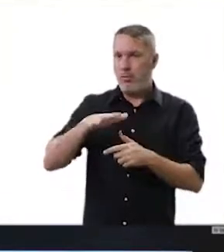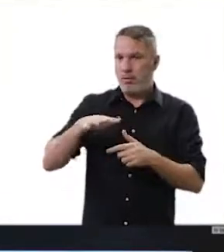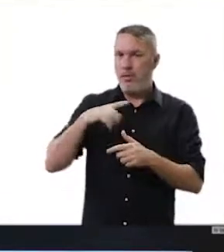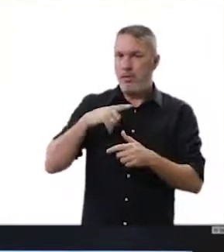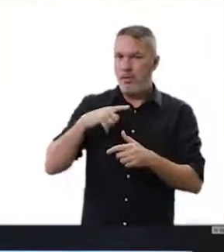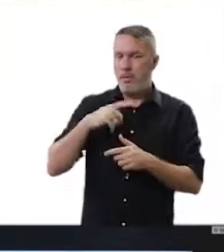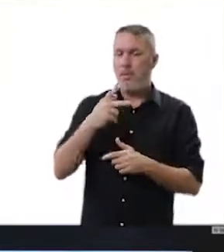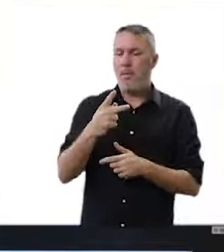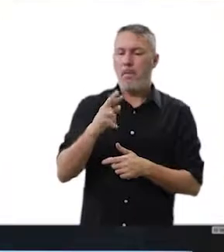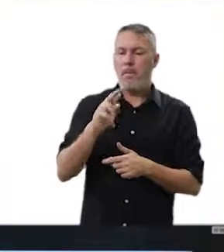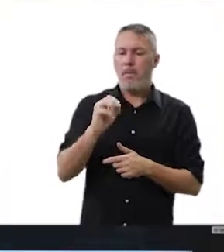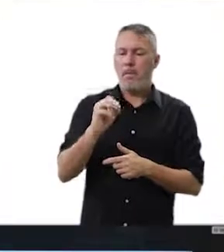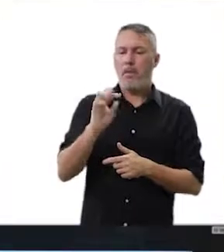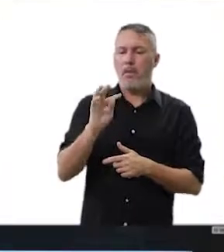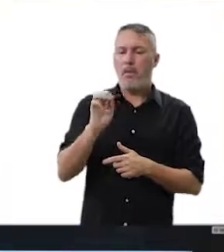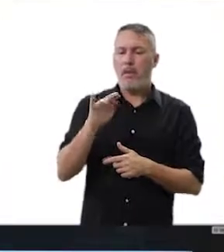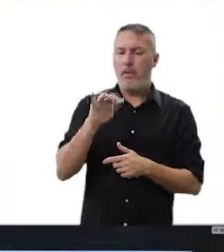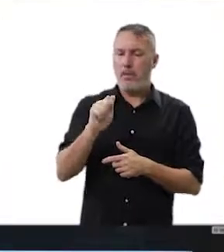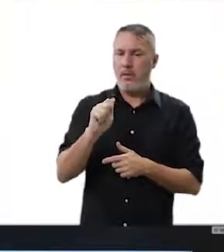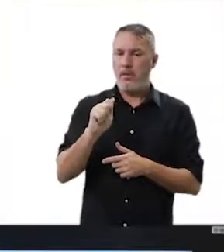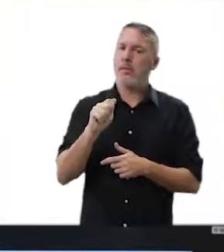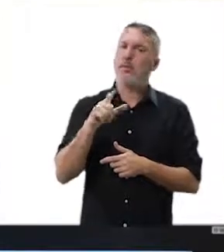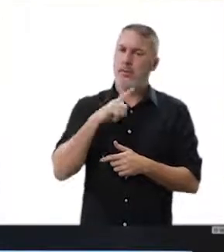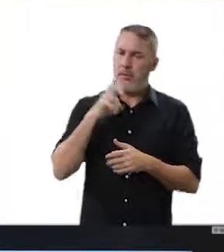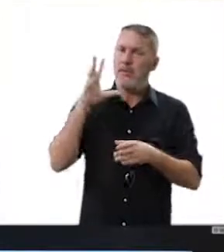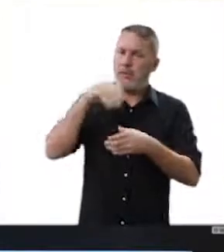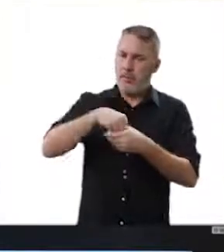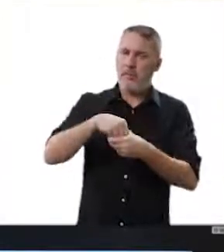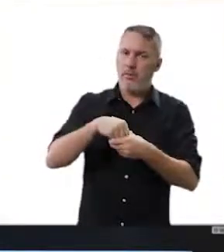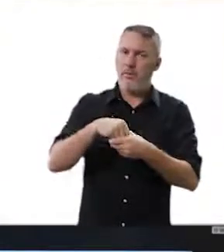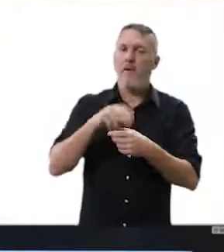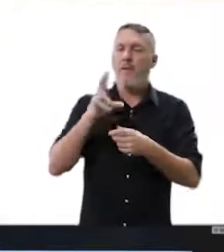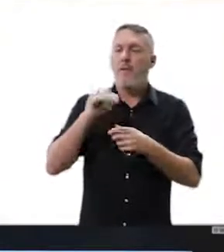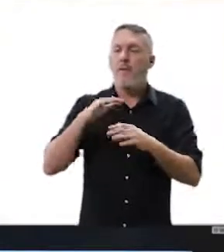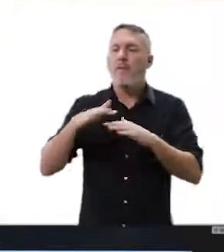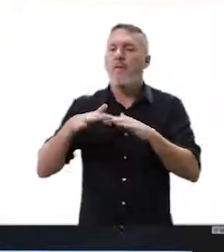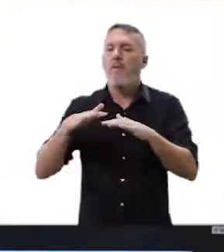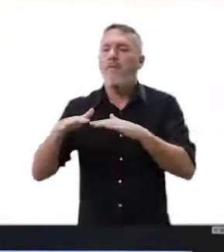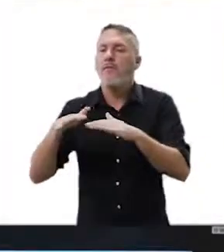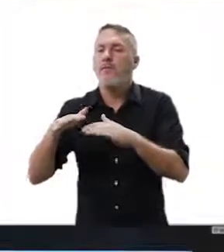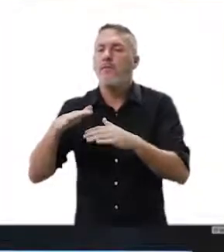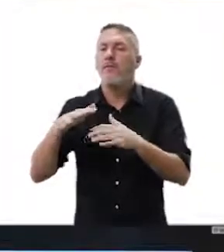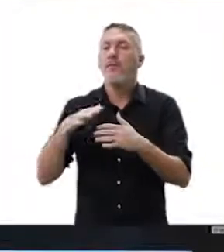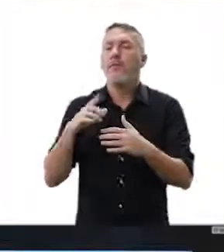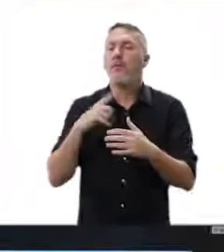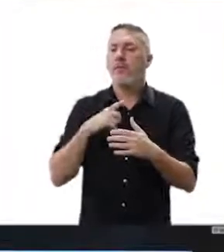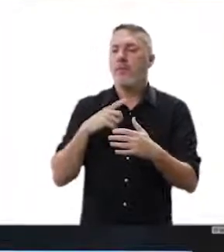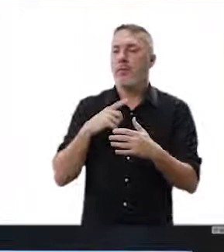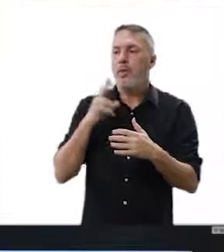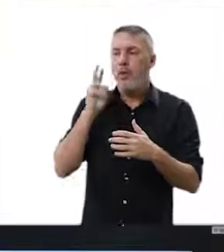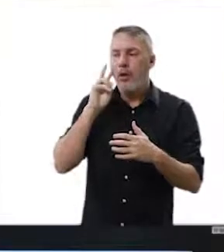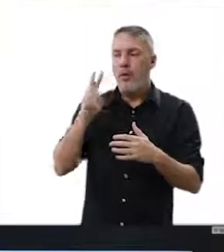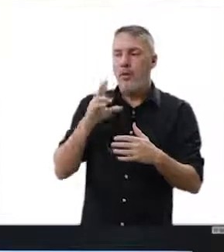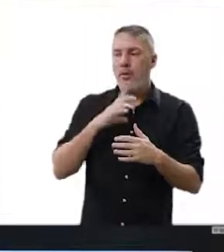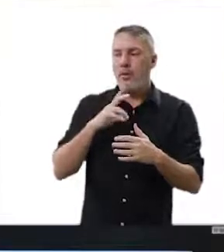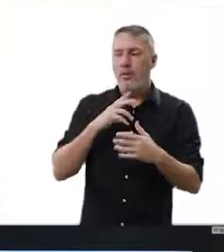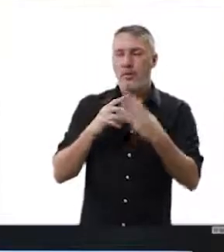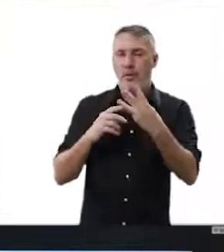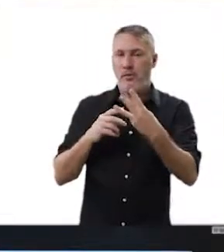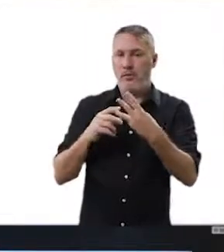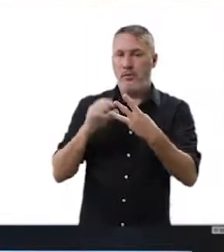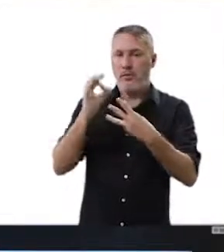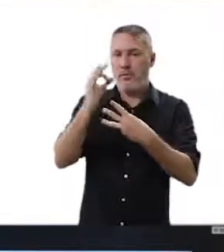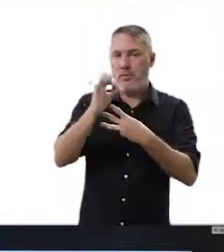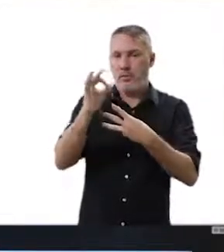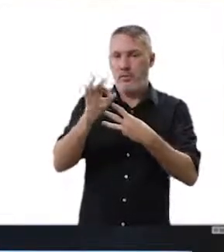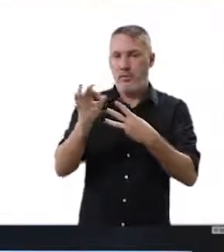sítio no qual esses íons eles vão se aderir, se acoplar. Então, no caso do sódio, a gente tem